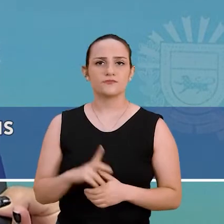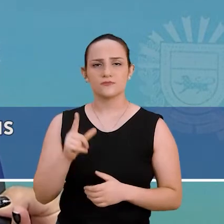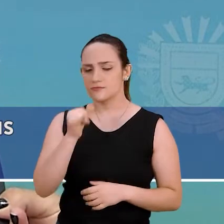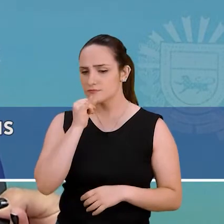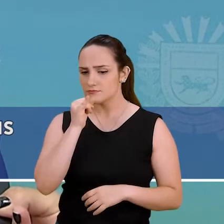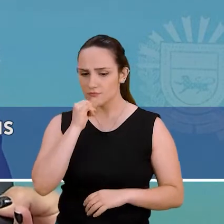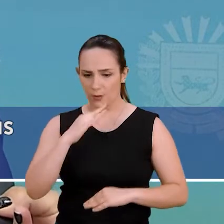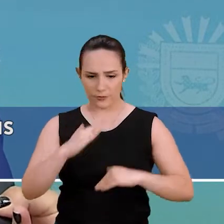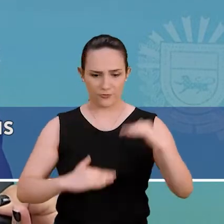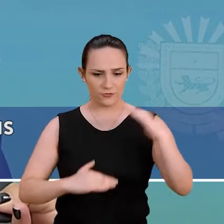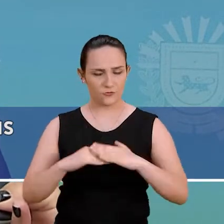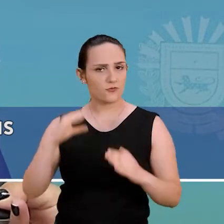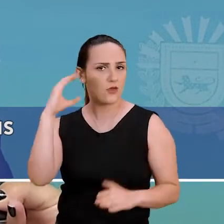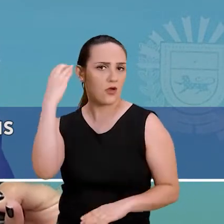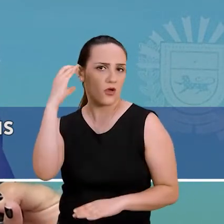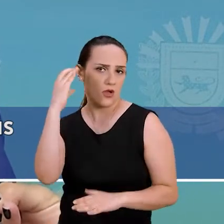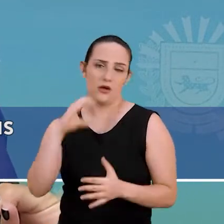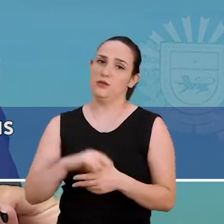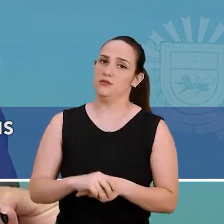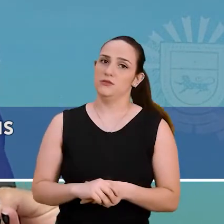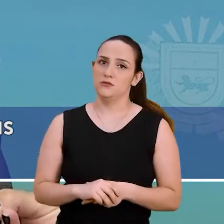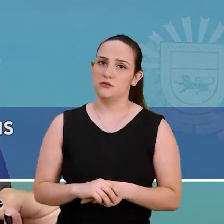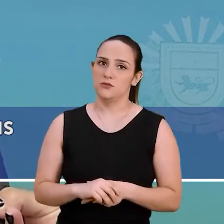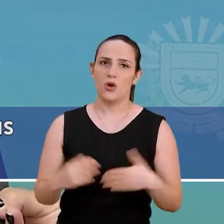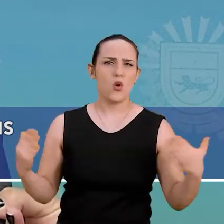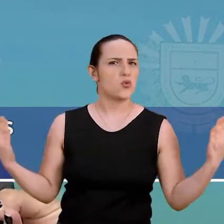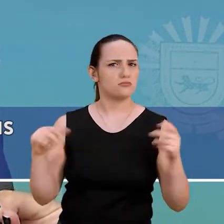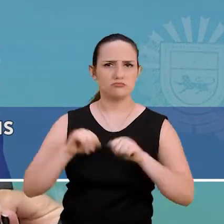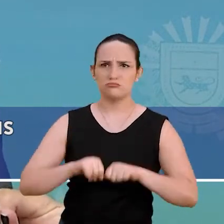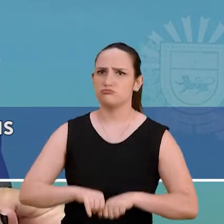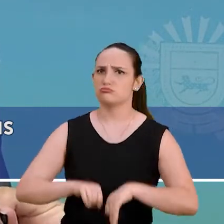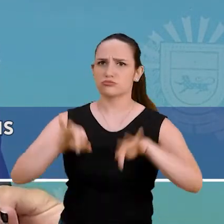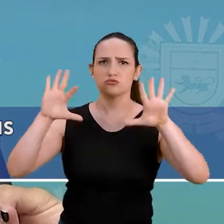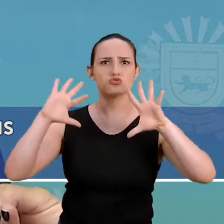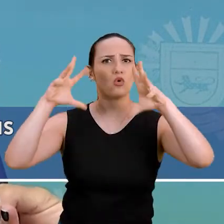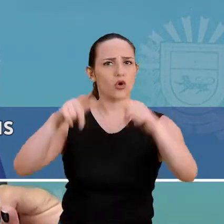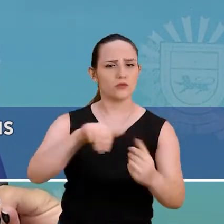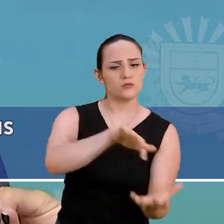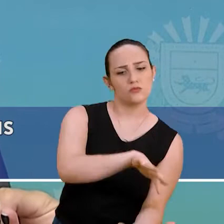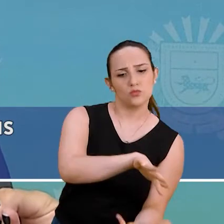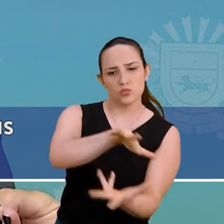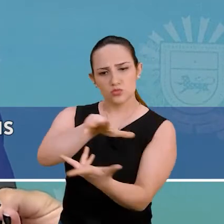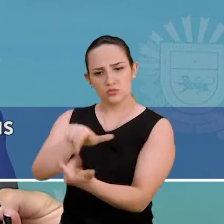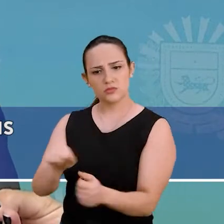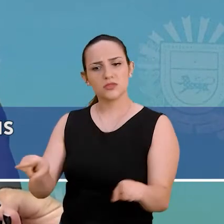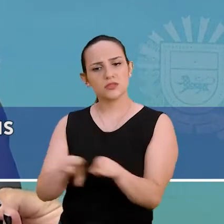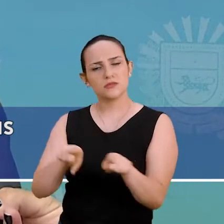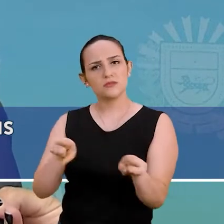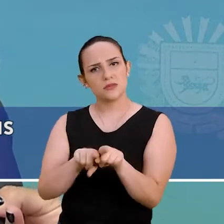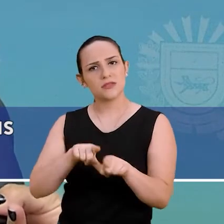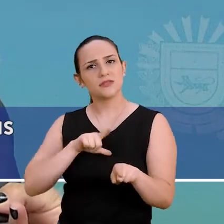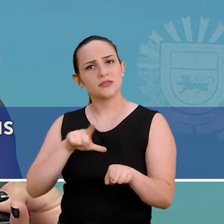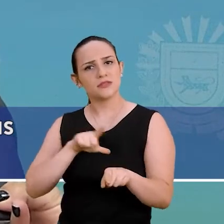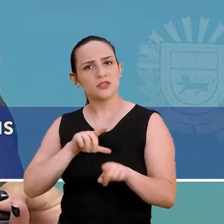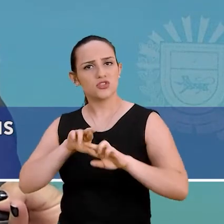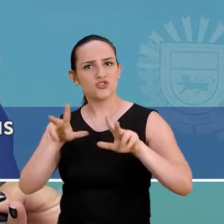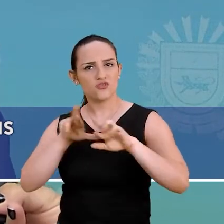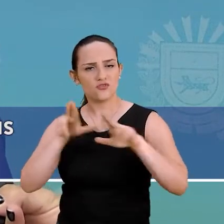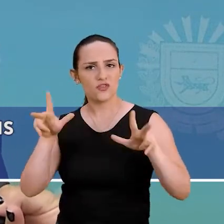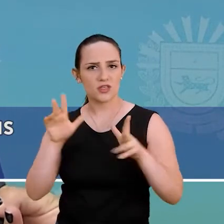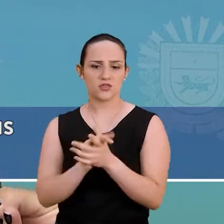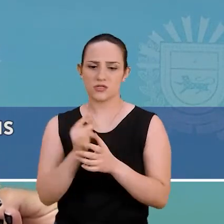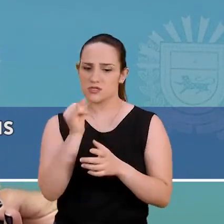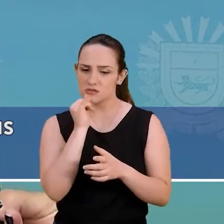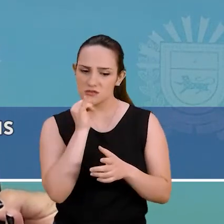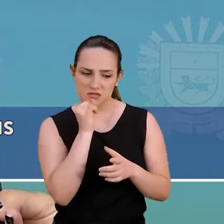dos fisioterapeutas, por exemplo, é muito grande e representativa no mundo inteiro. Nós estamos inseridos em diferentes níveis de atenção à